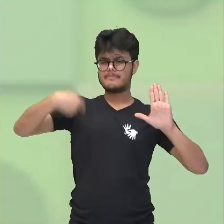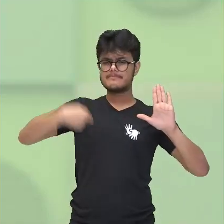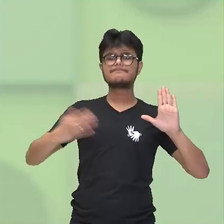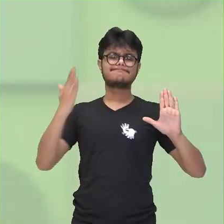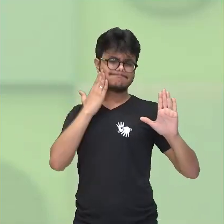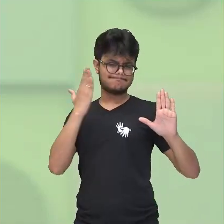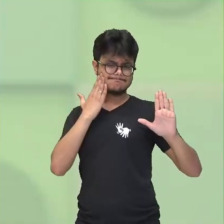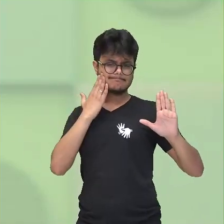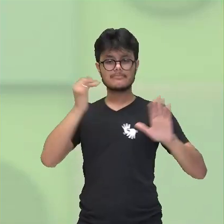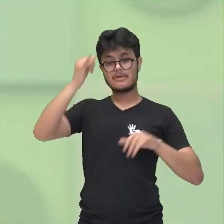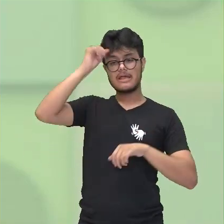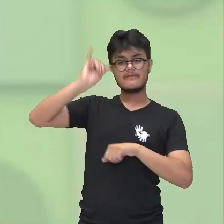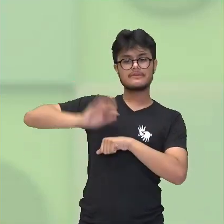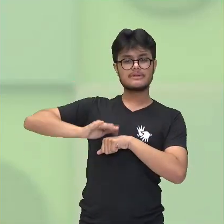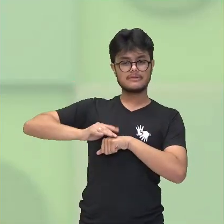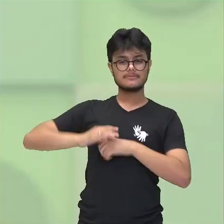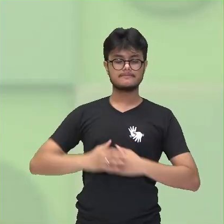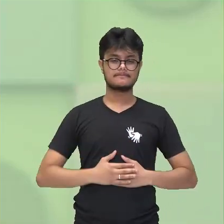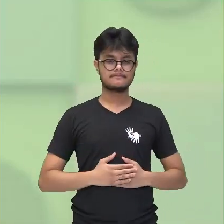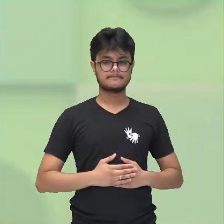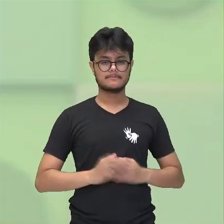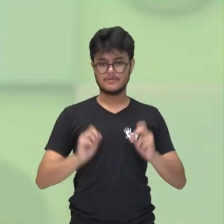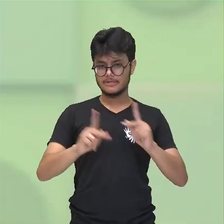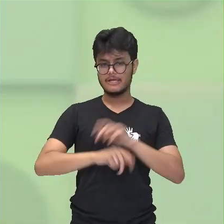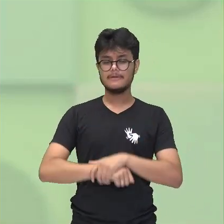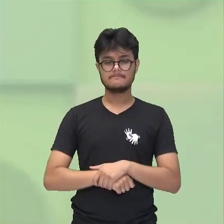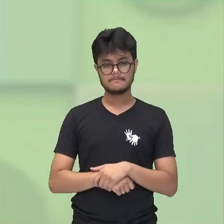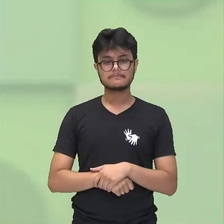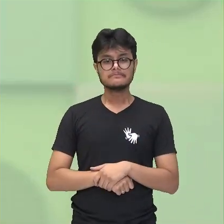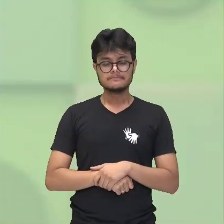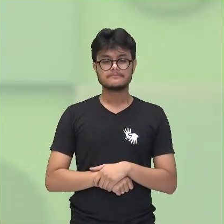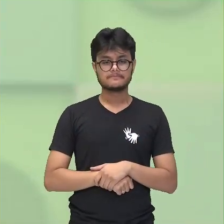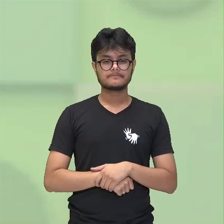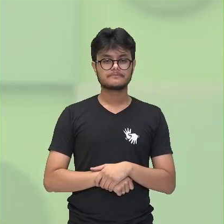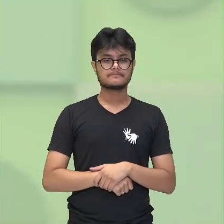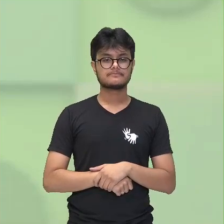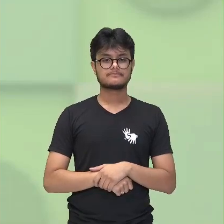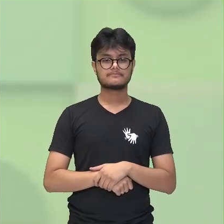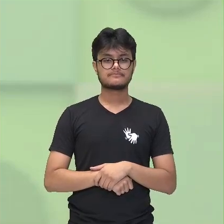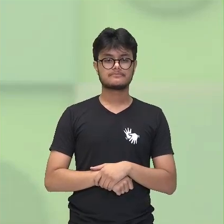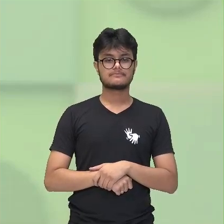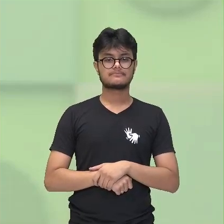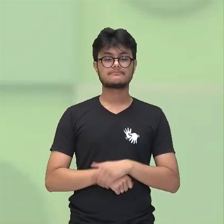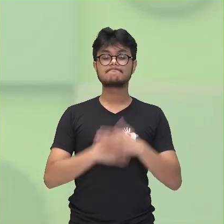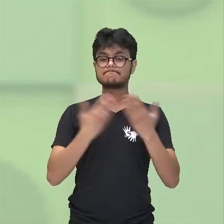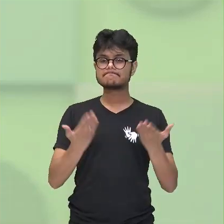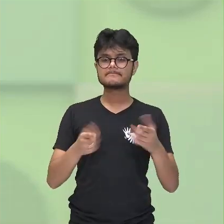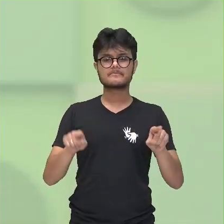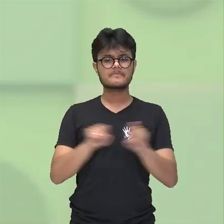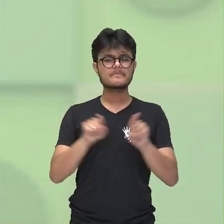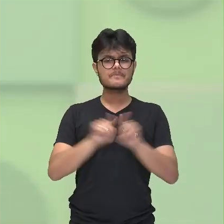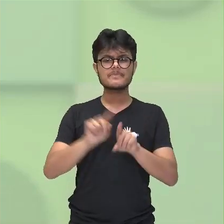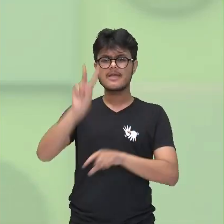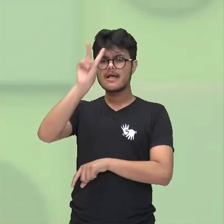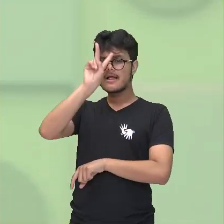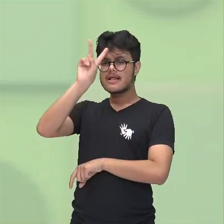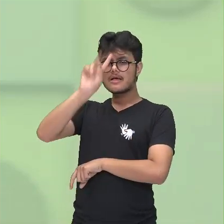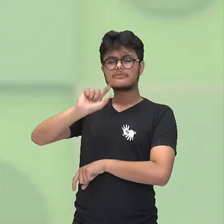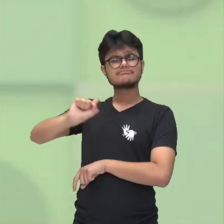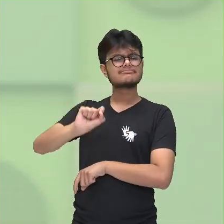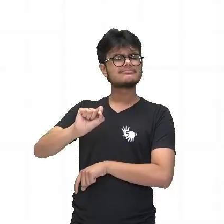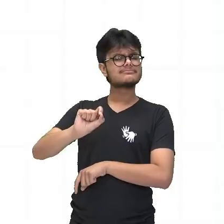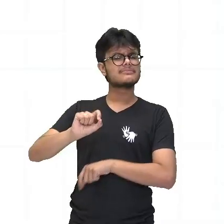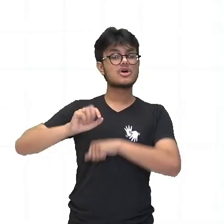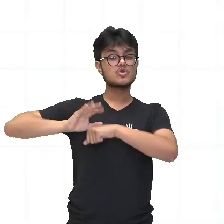pode prevenir algum tipo dessas doenças, né, que foram citadas a vocês. E aí vamos relembrar também sobre as